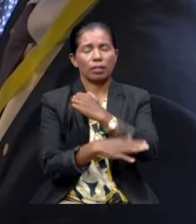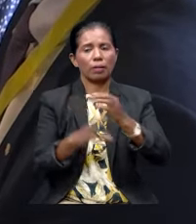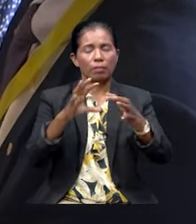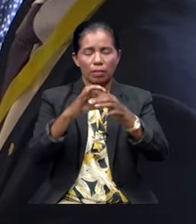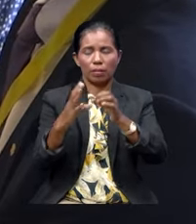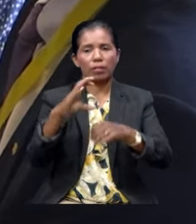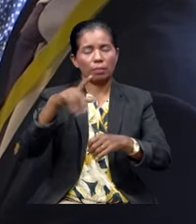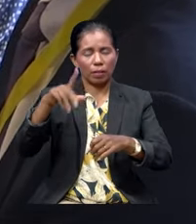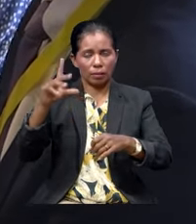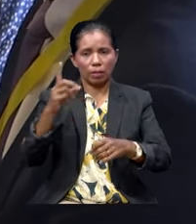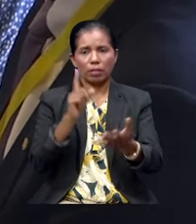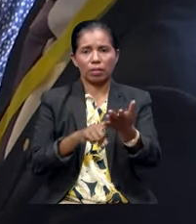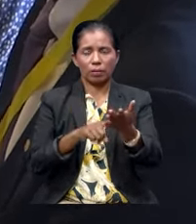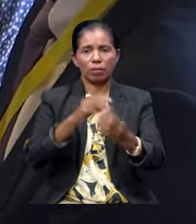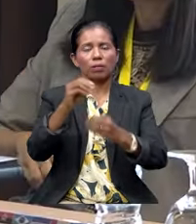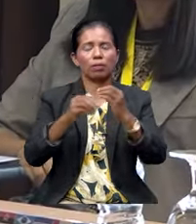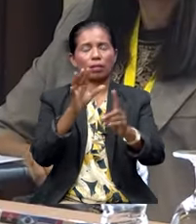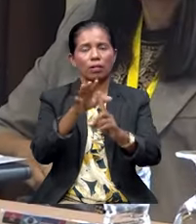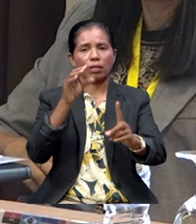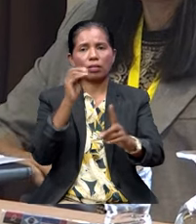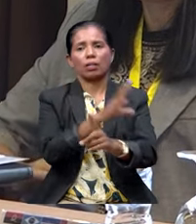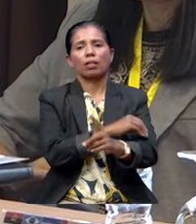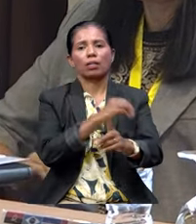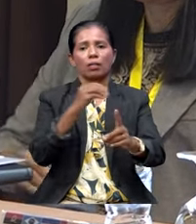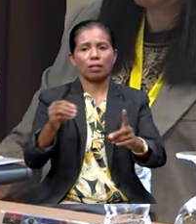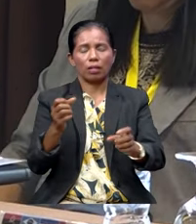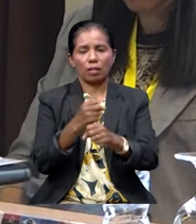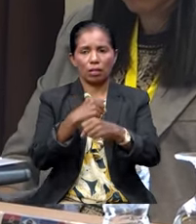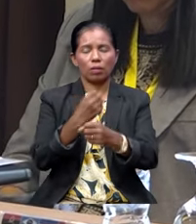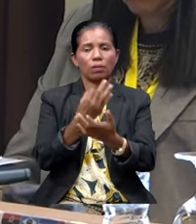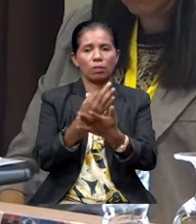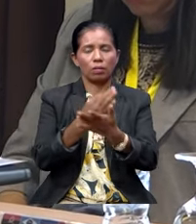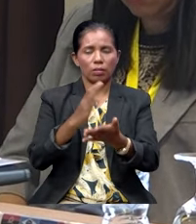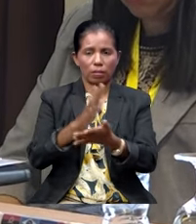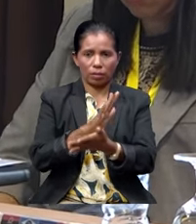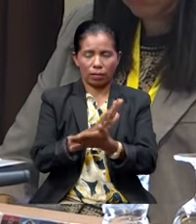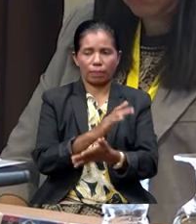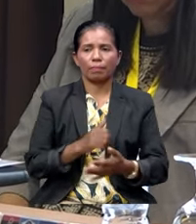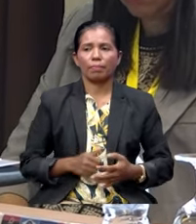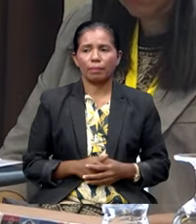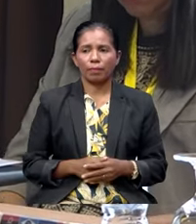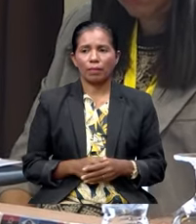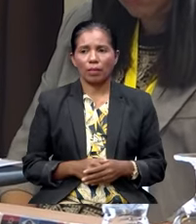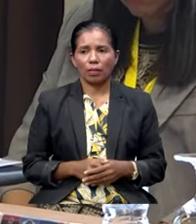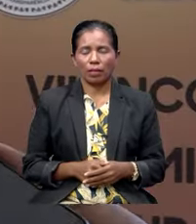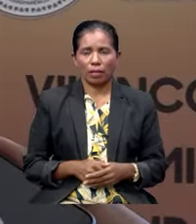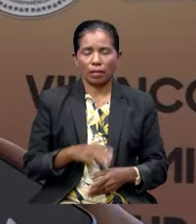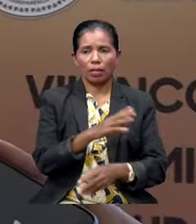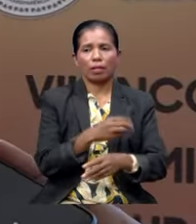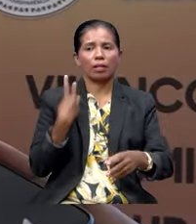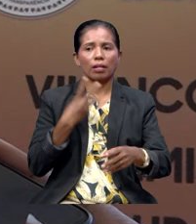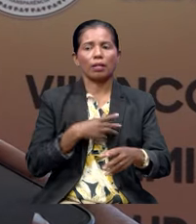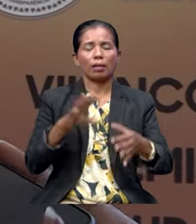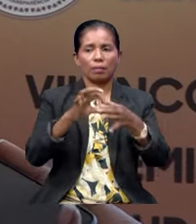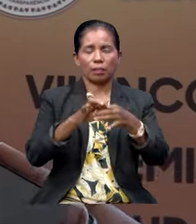BAN aspecto emissão tesoureira, produção de ouro santano ou san metal. E âmbito de cooperação entre Banco Central e membro